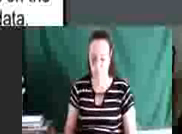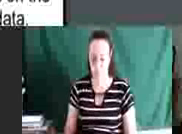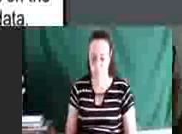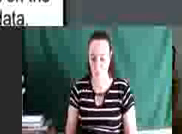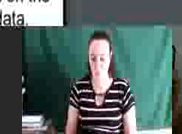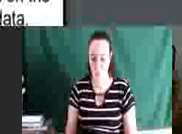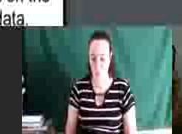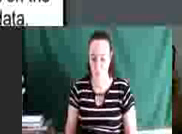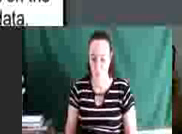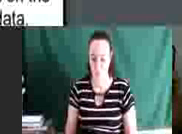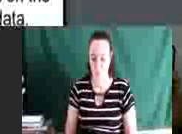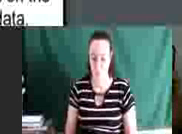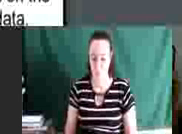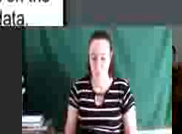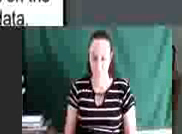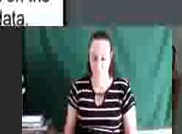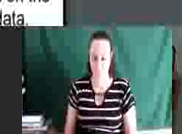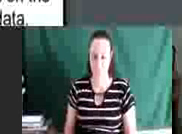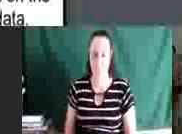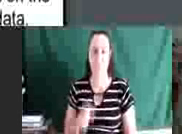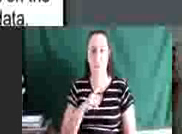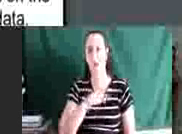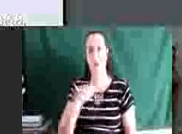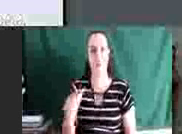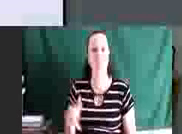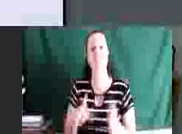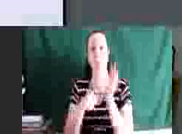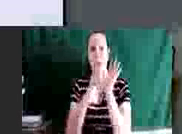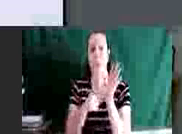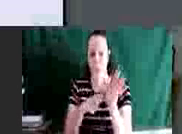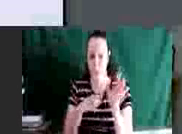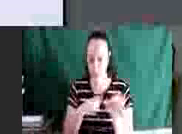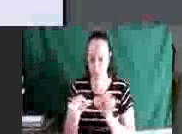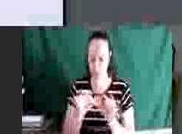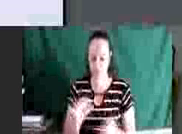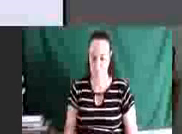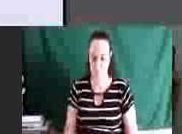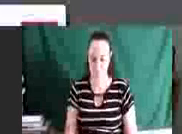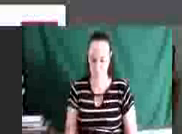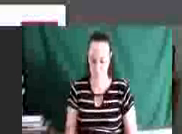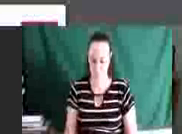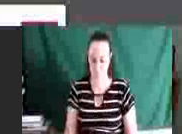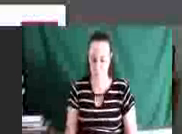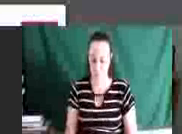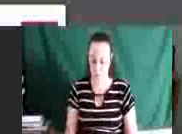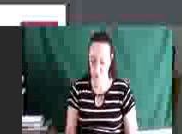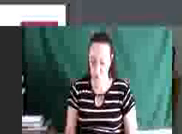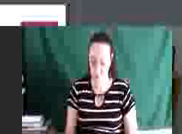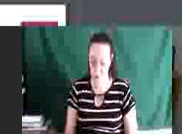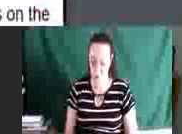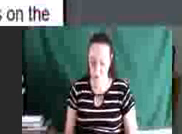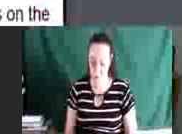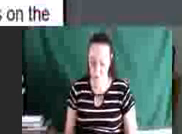forem ser desenvolvedores de software, o ASP é uma